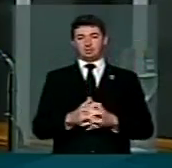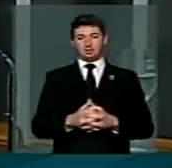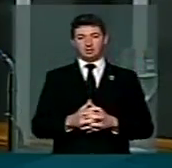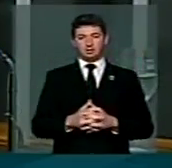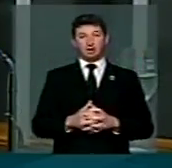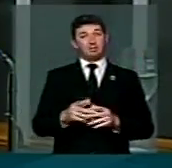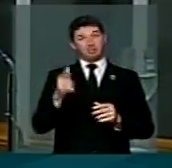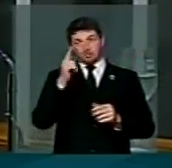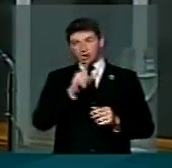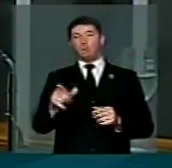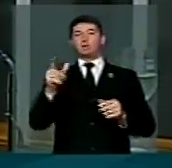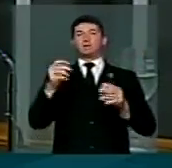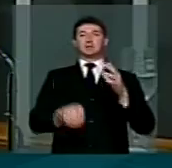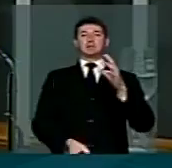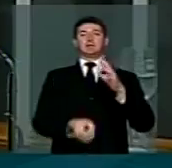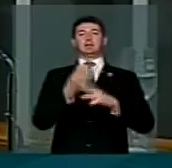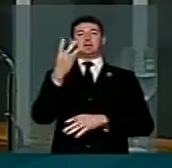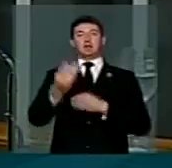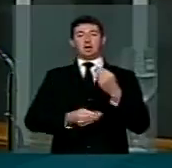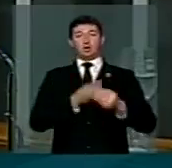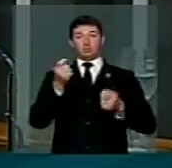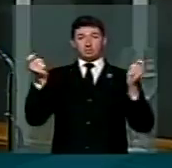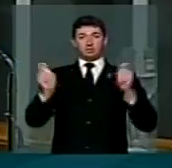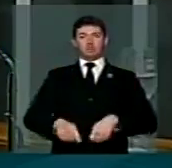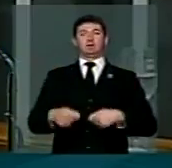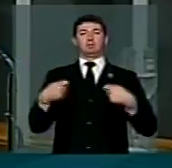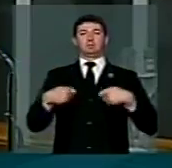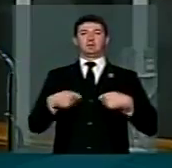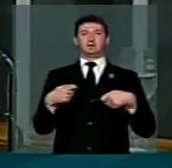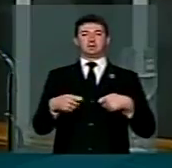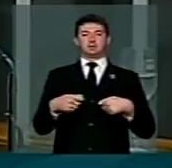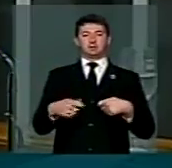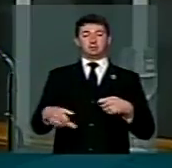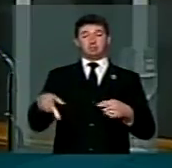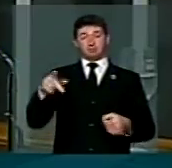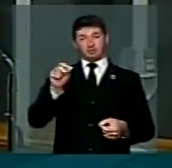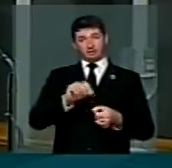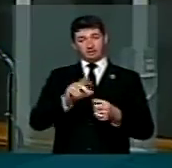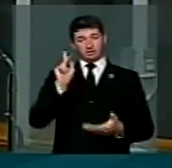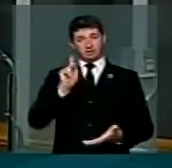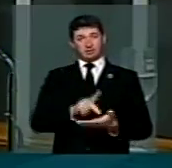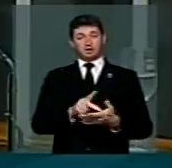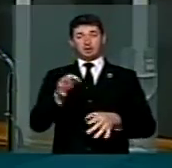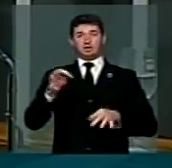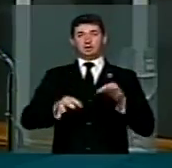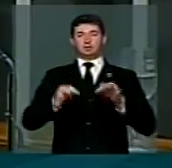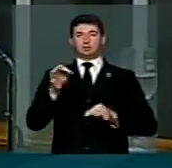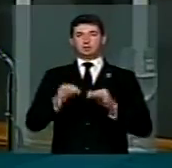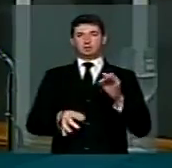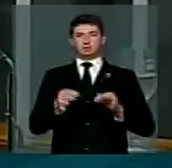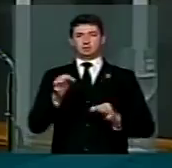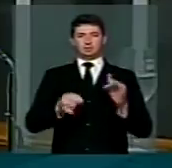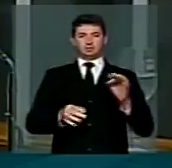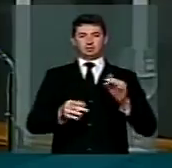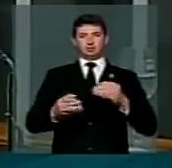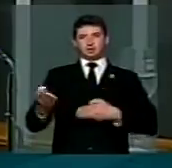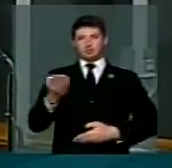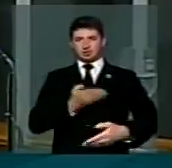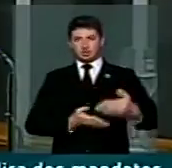se criem as condições necessárias à realização da justiça de